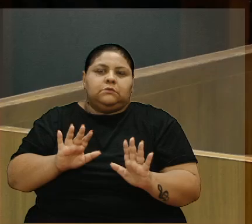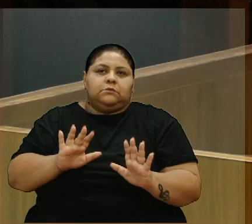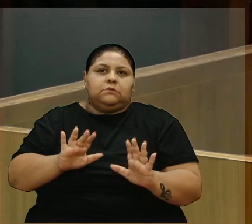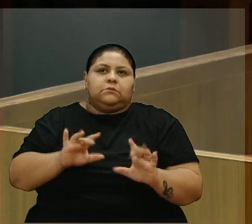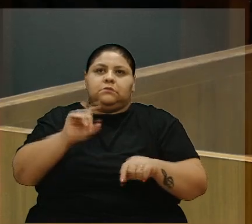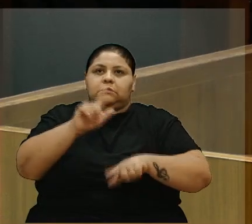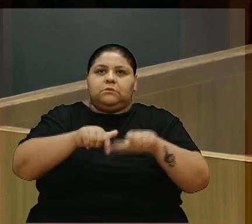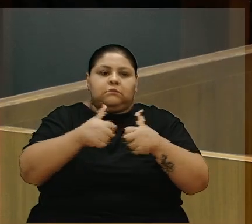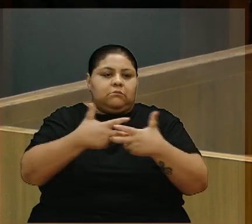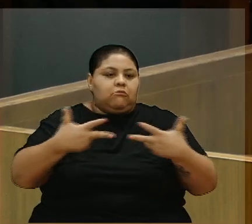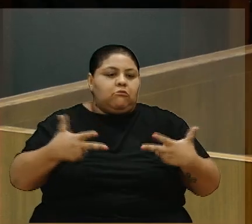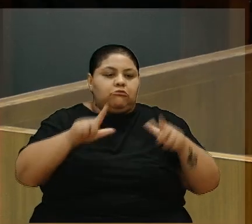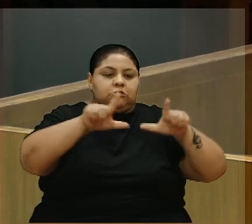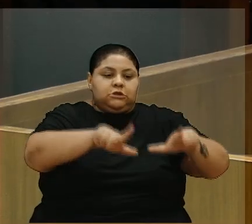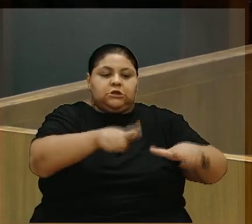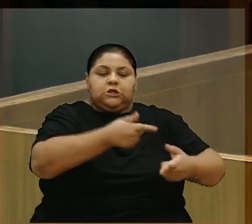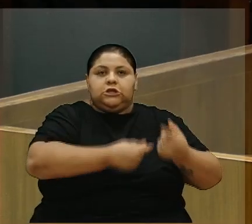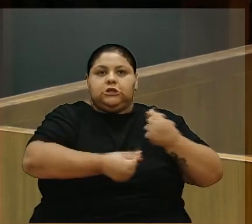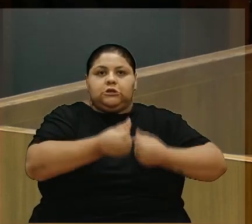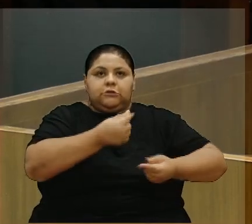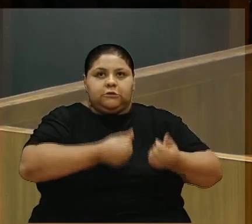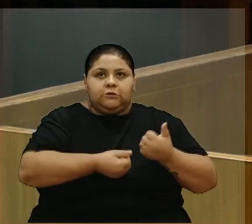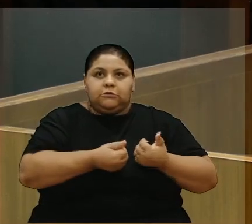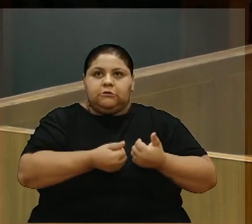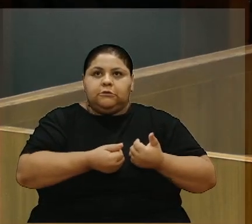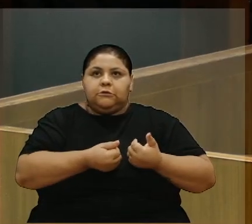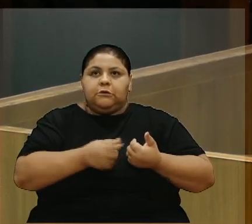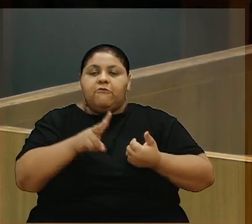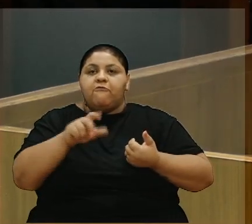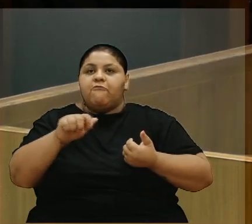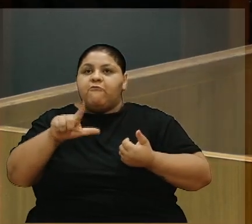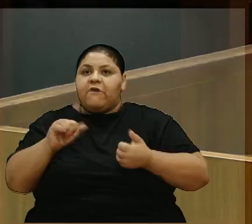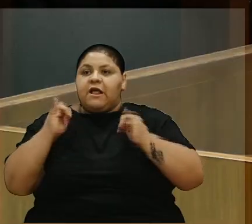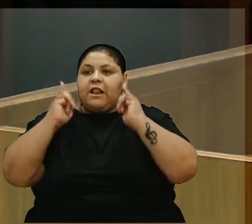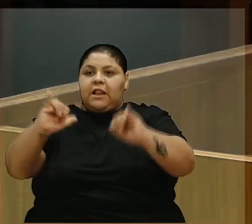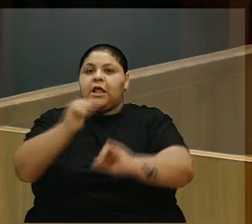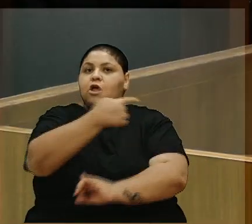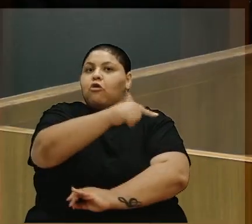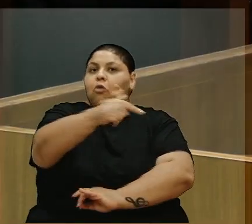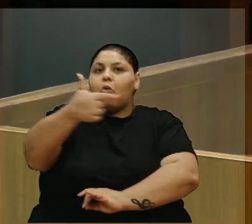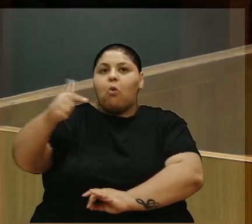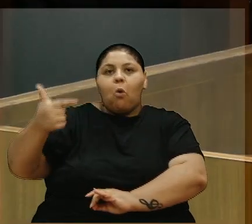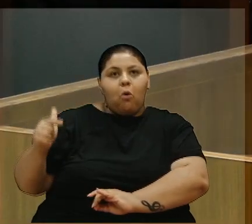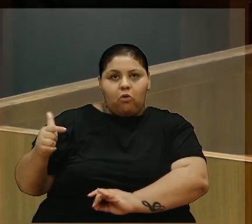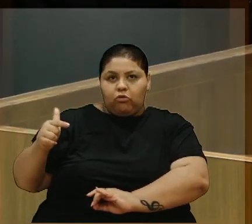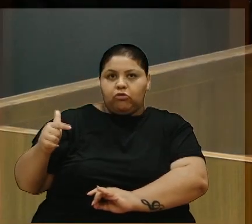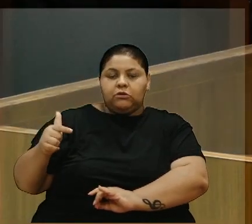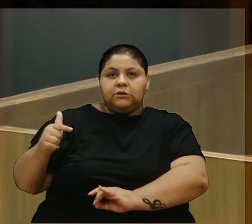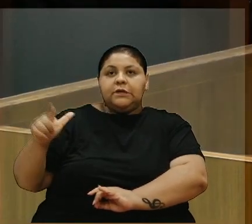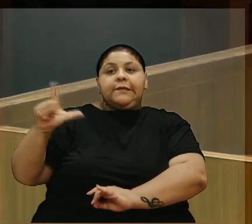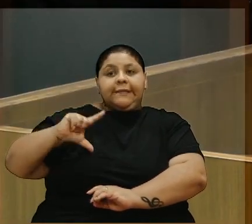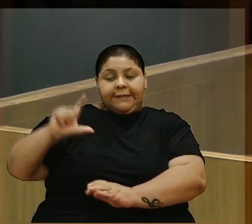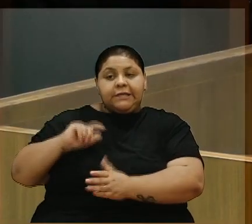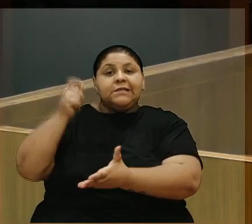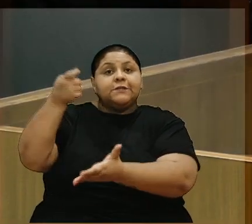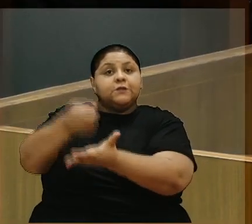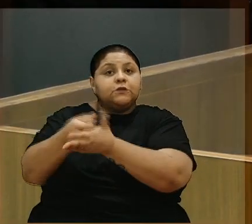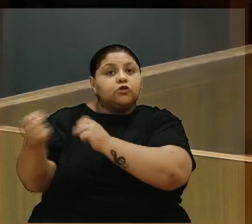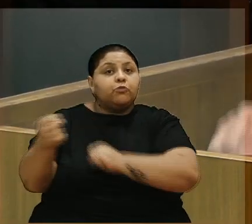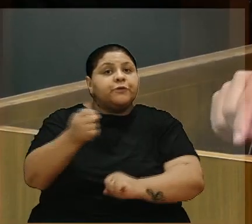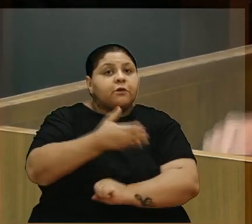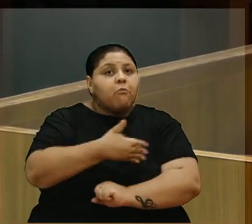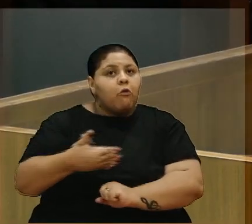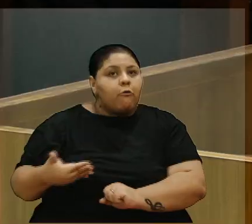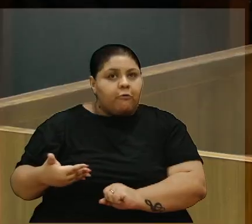materiais de escritório, vale transporte, entre outras coisas que seria de obrigação do poder